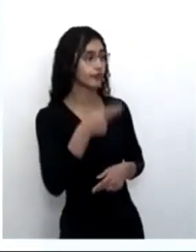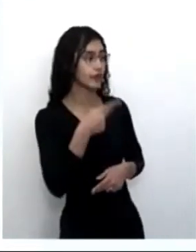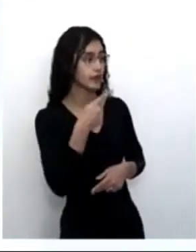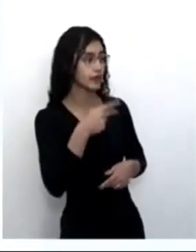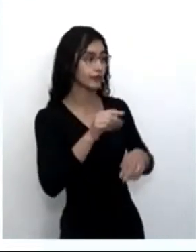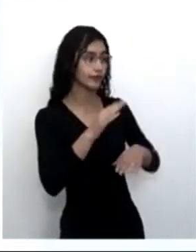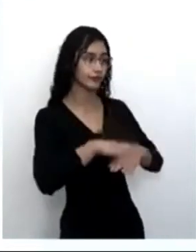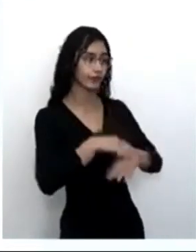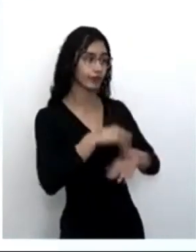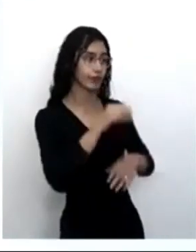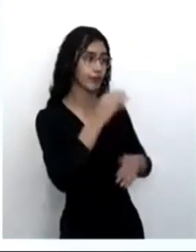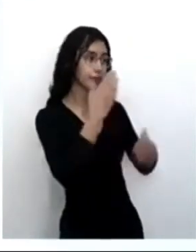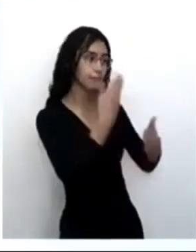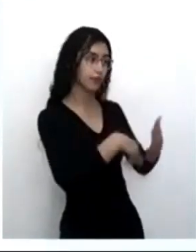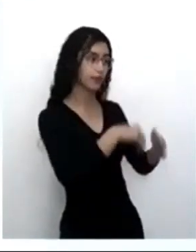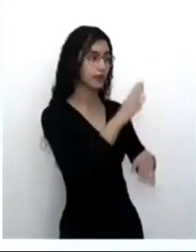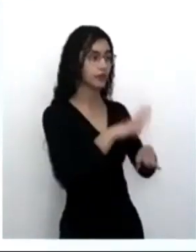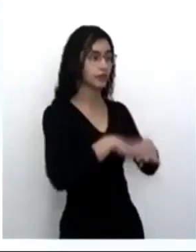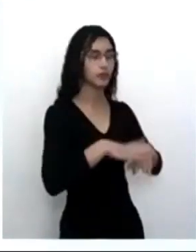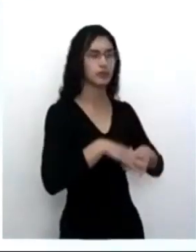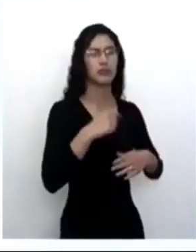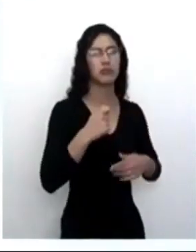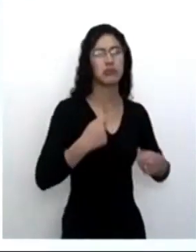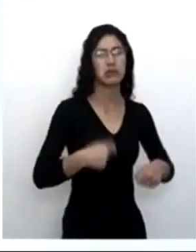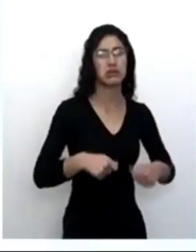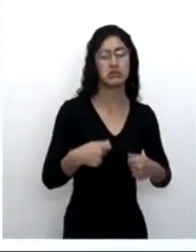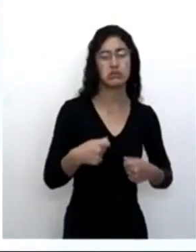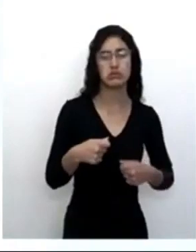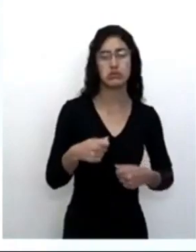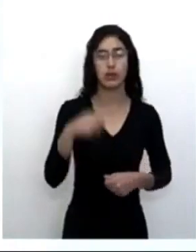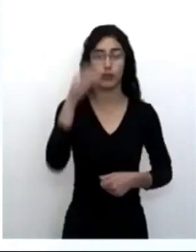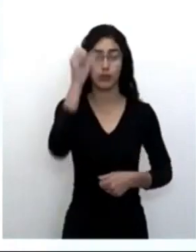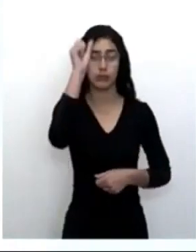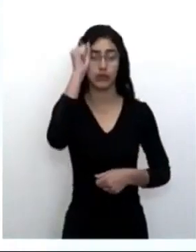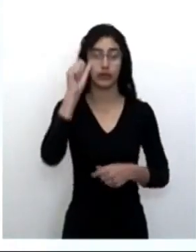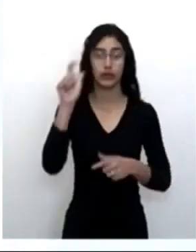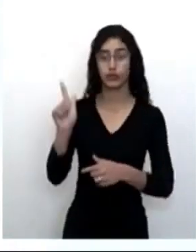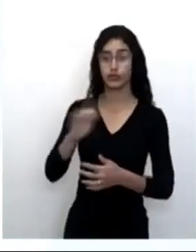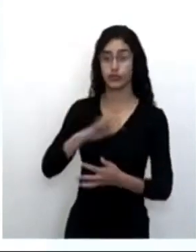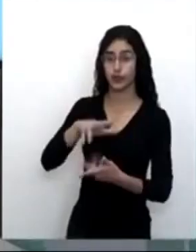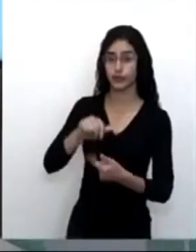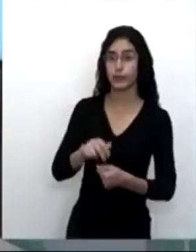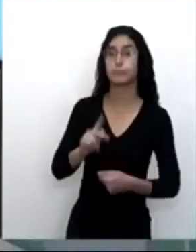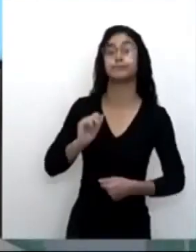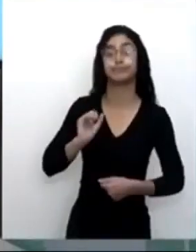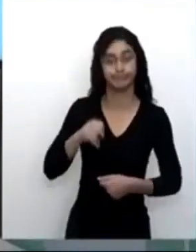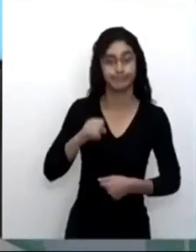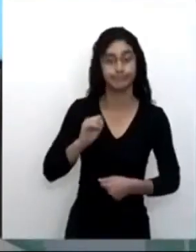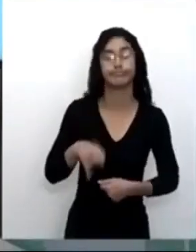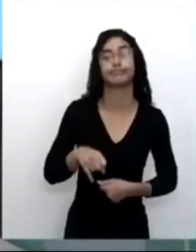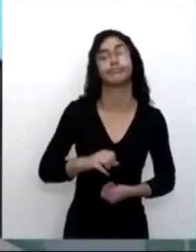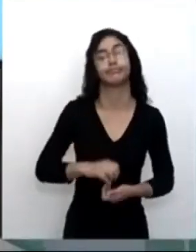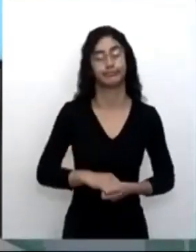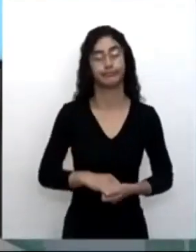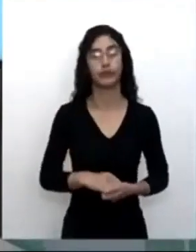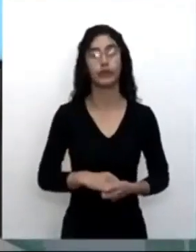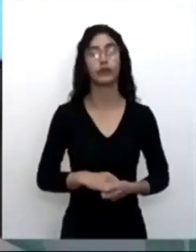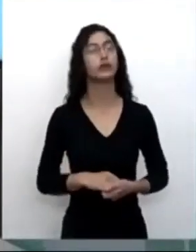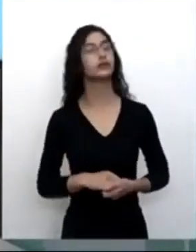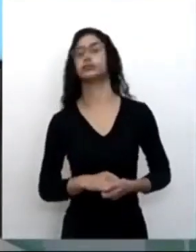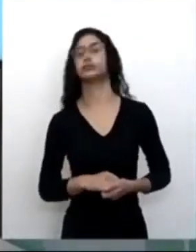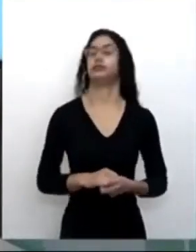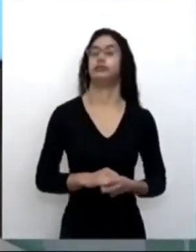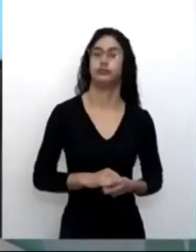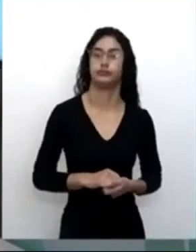princesa geopolítica extremamente importante economia atualidade por quê Porque são questões